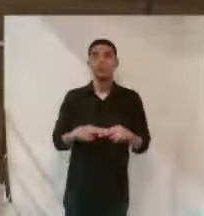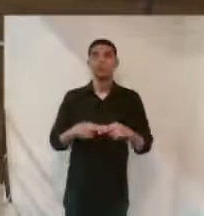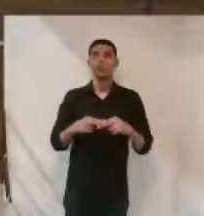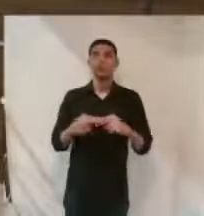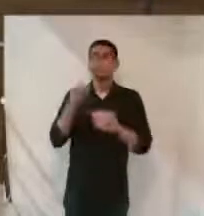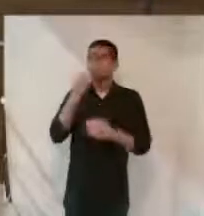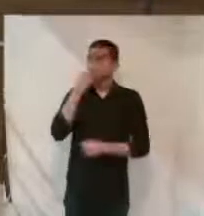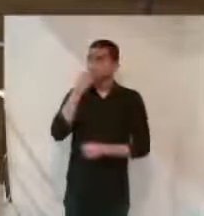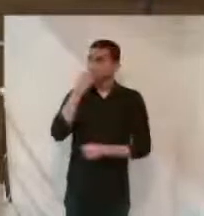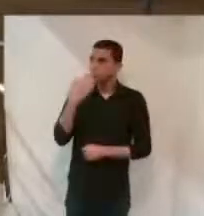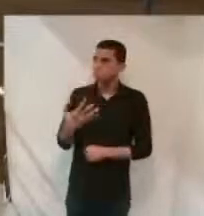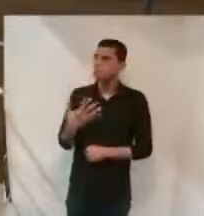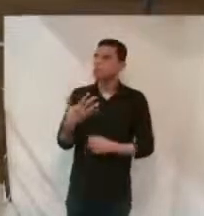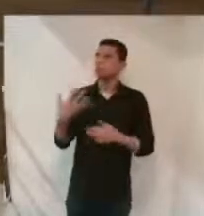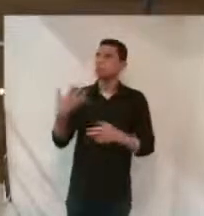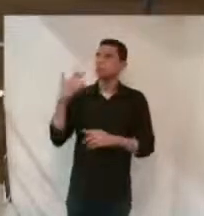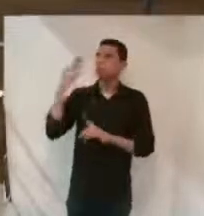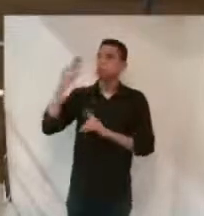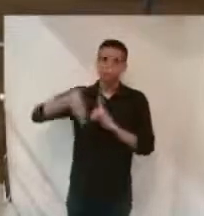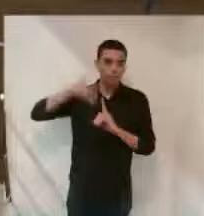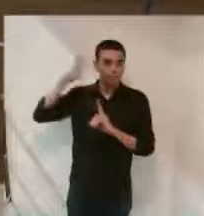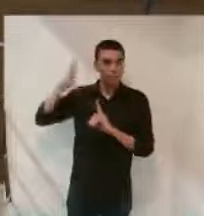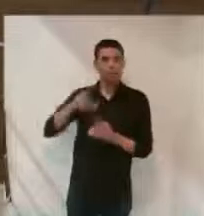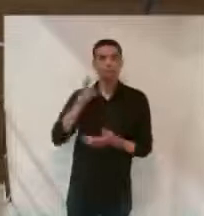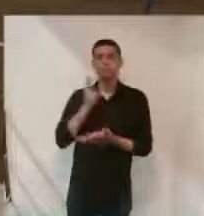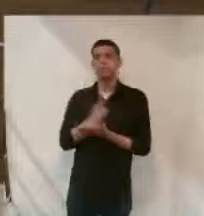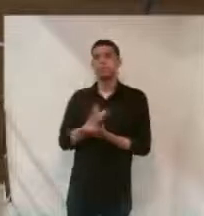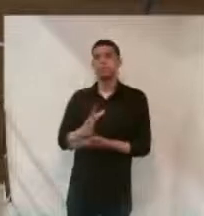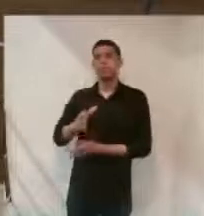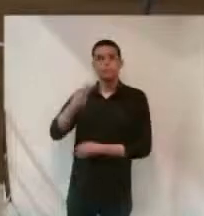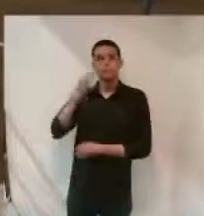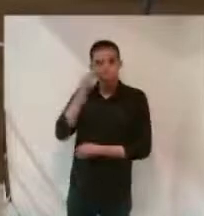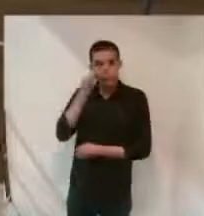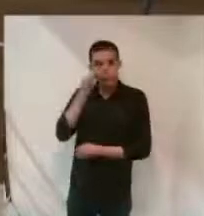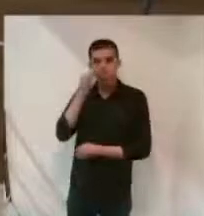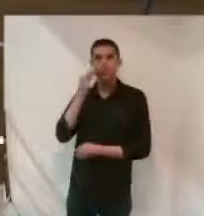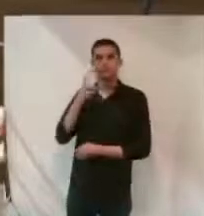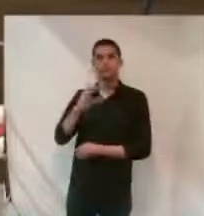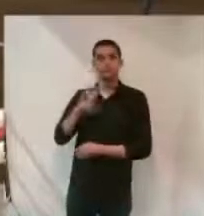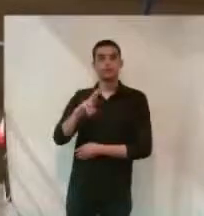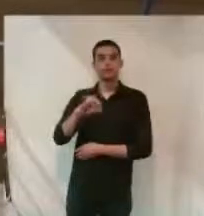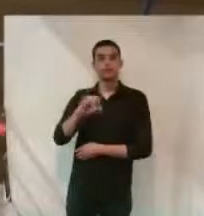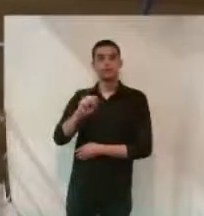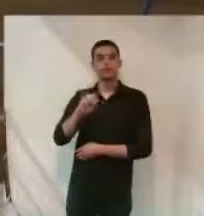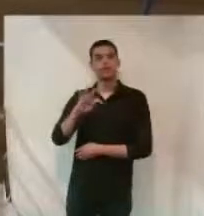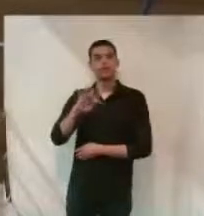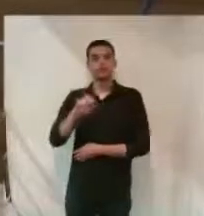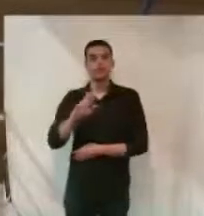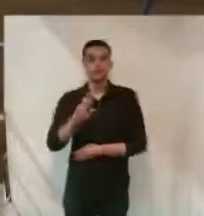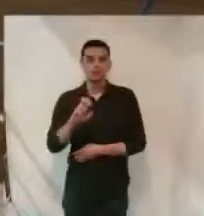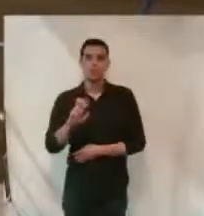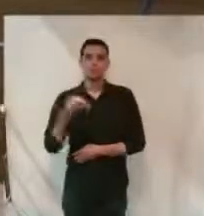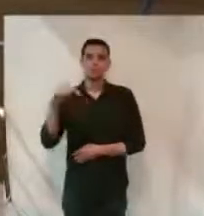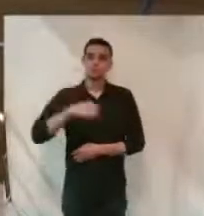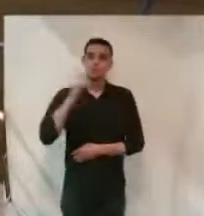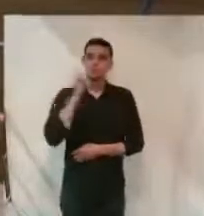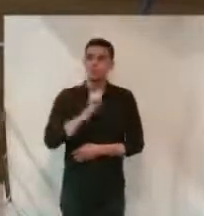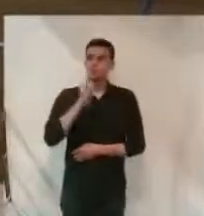mas sempre a presença de Cristiane Roberta, é sempre uma presença